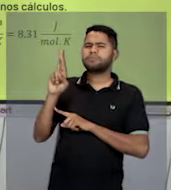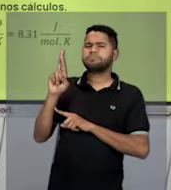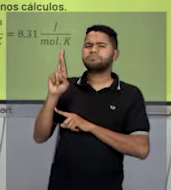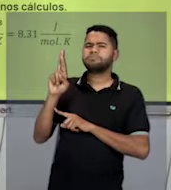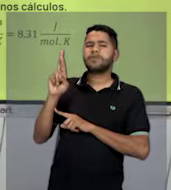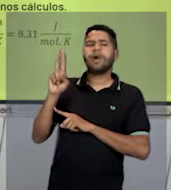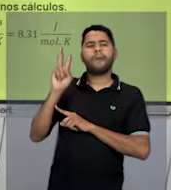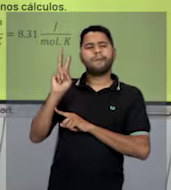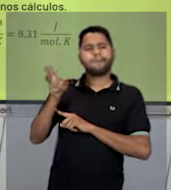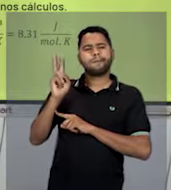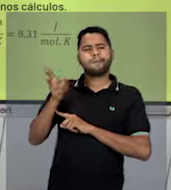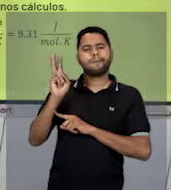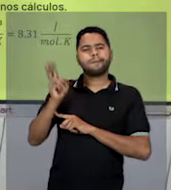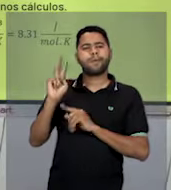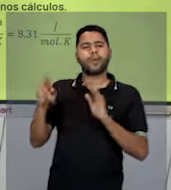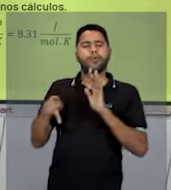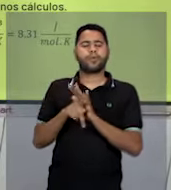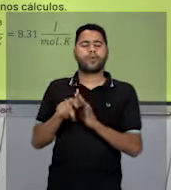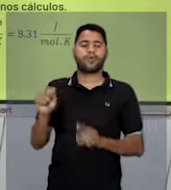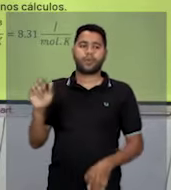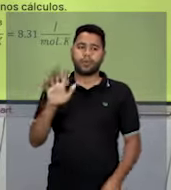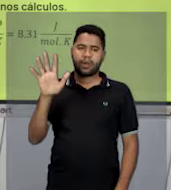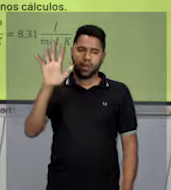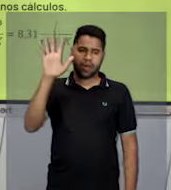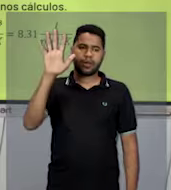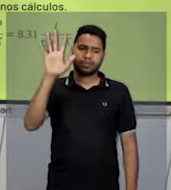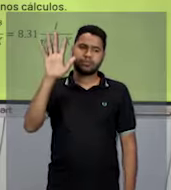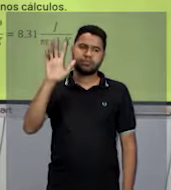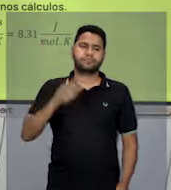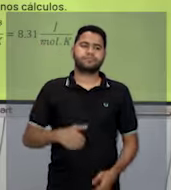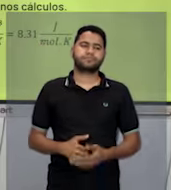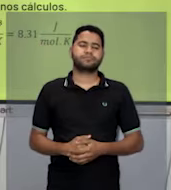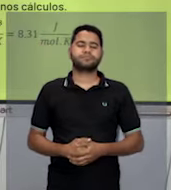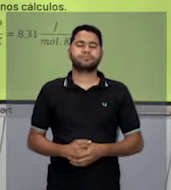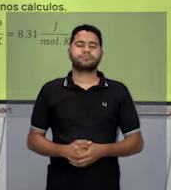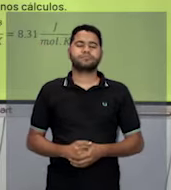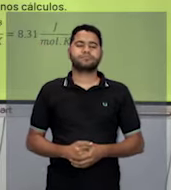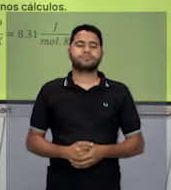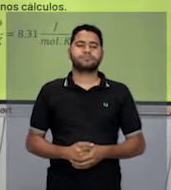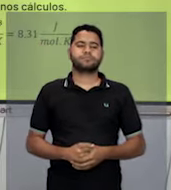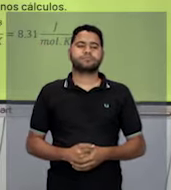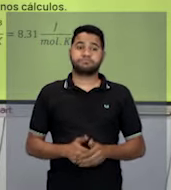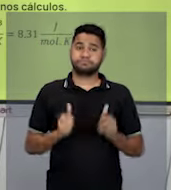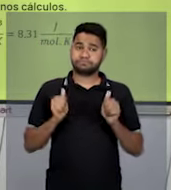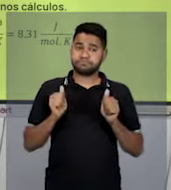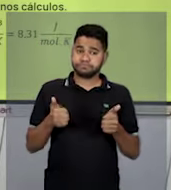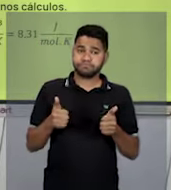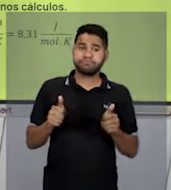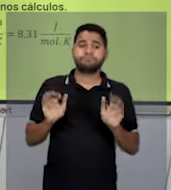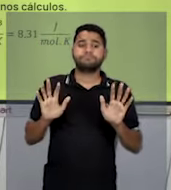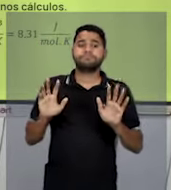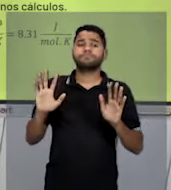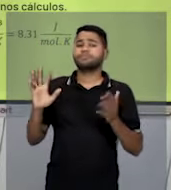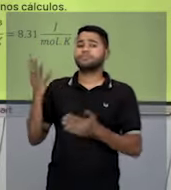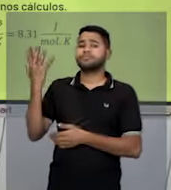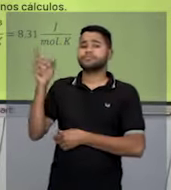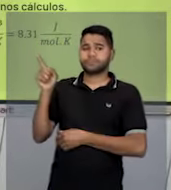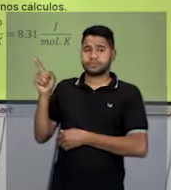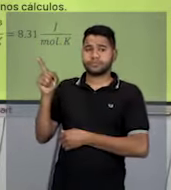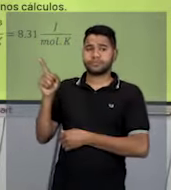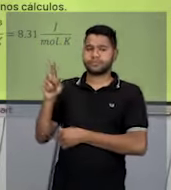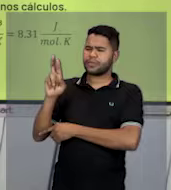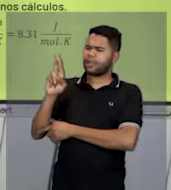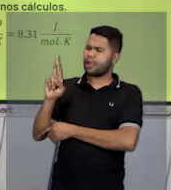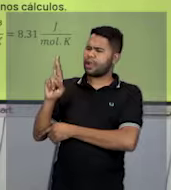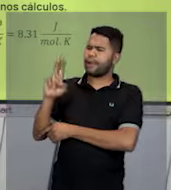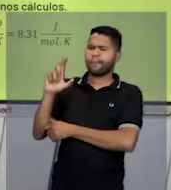chamado constante universal dos gases, ela vai ser a nossa constante de proporcionalidade, tá? Só que acontece que esse